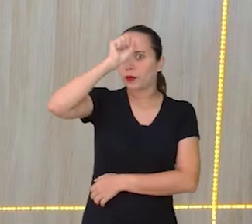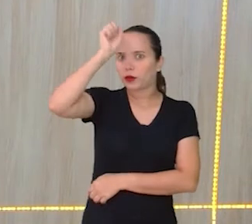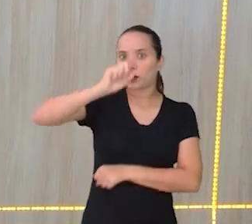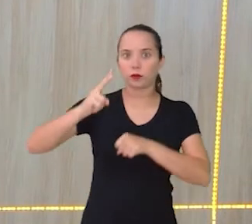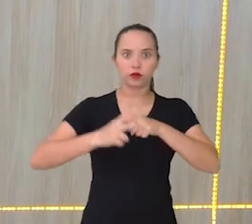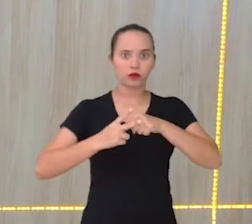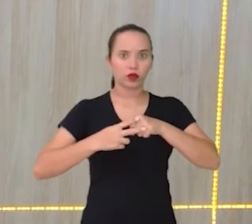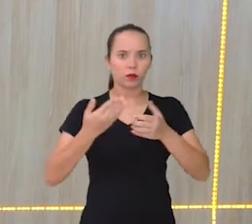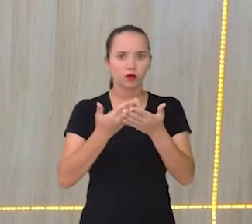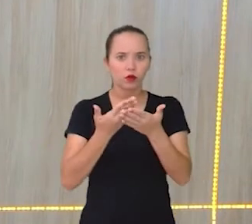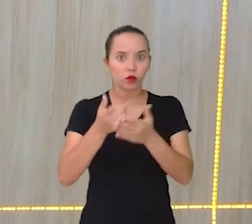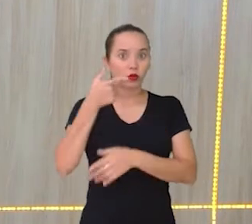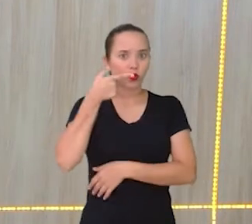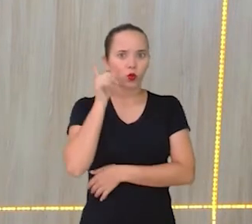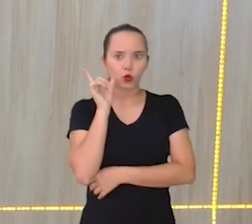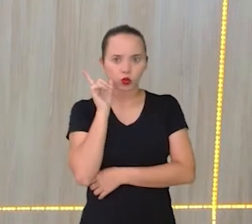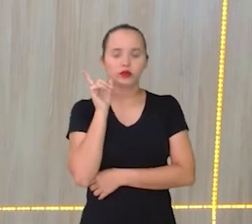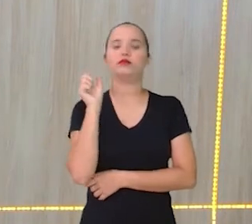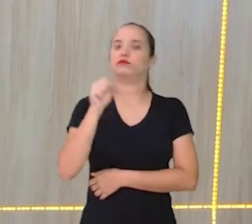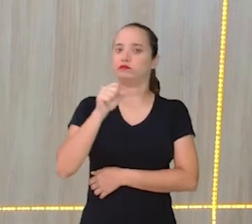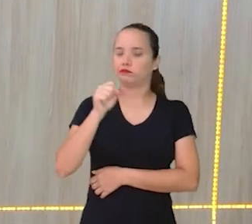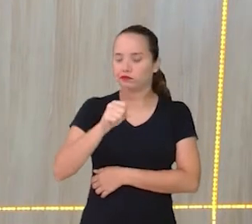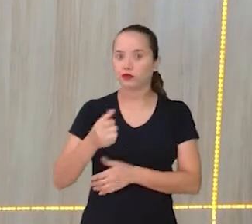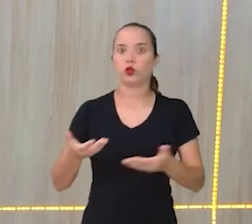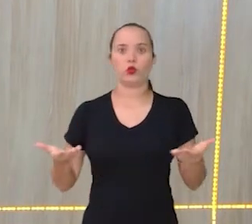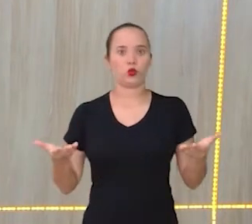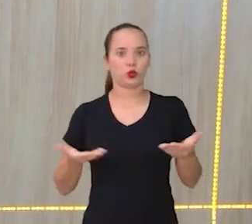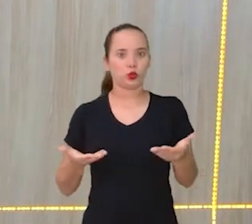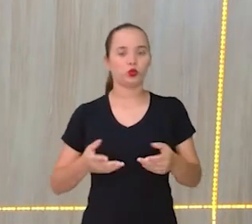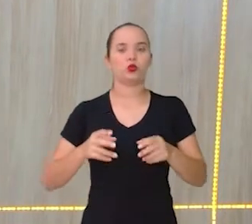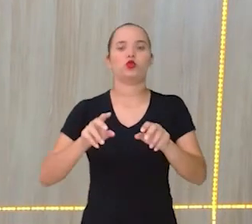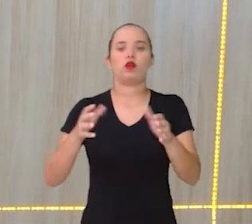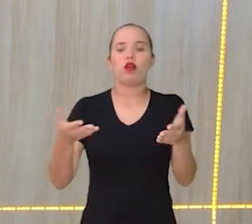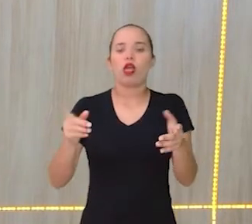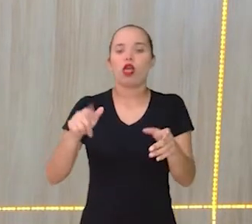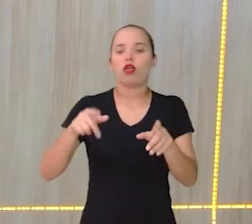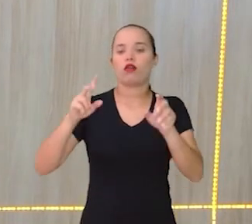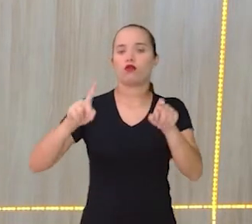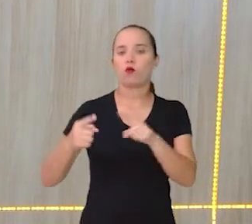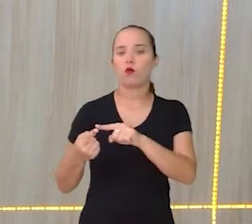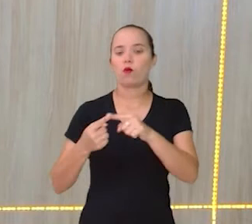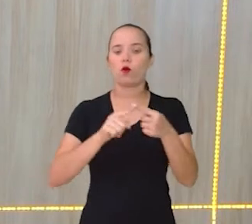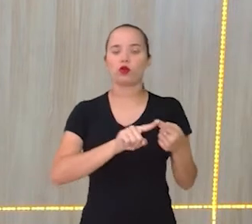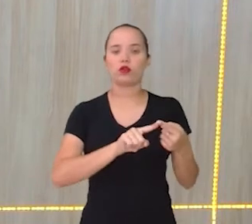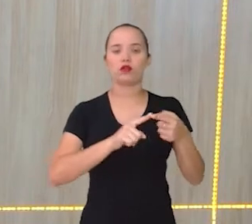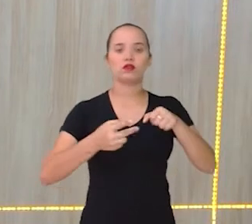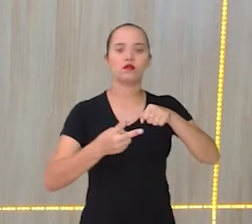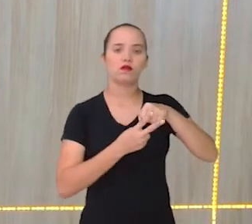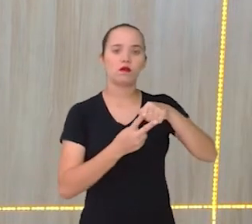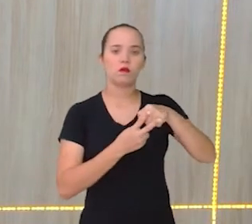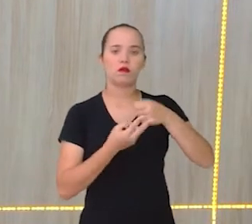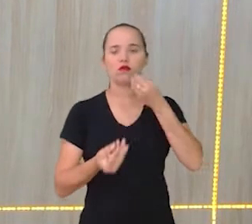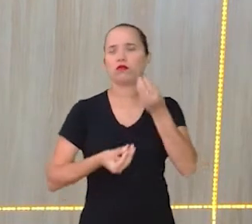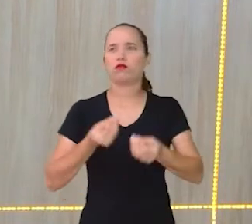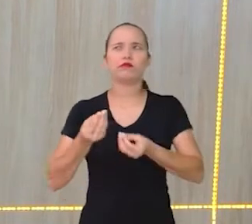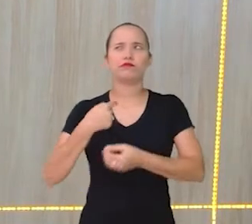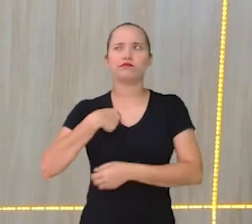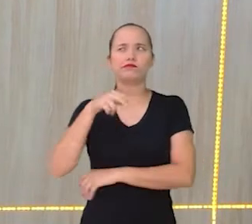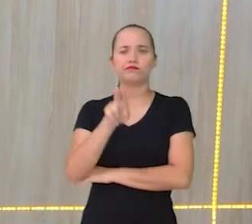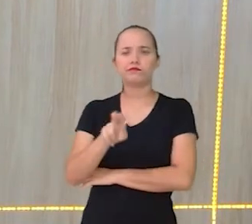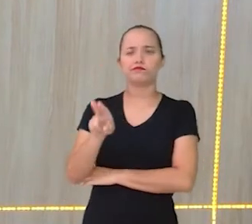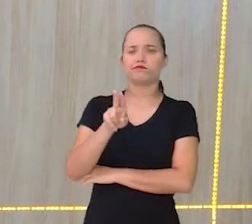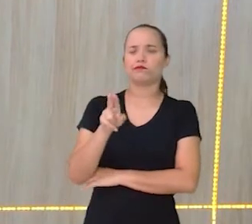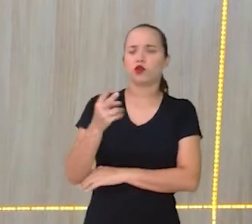na aula de ontem? Pois é, hoje falaremos sobre concordância verbal. Como eu emprego esses verbos